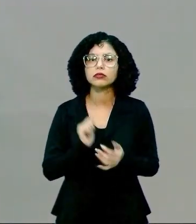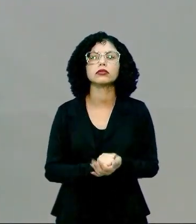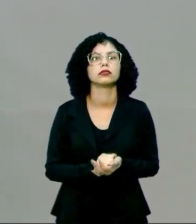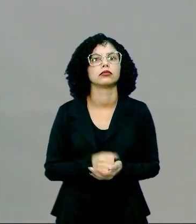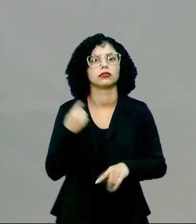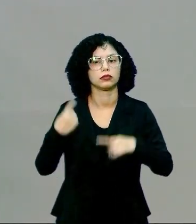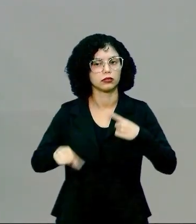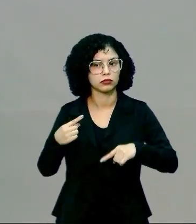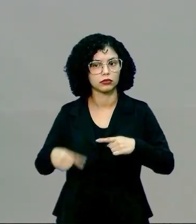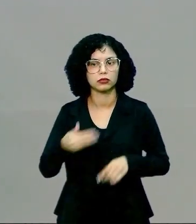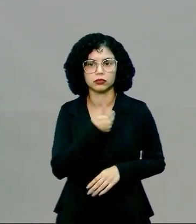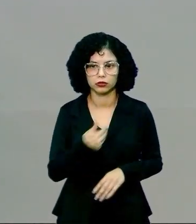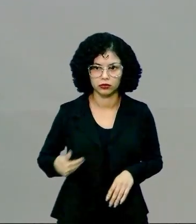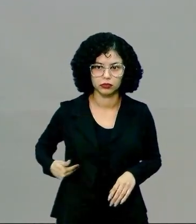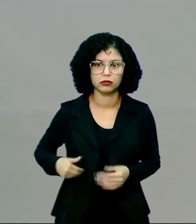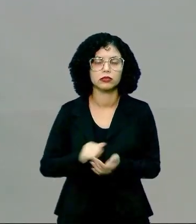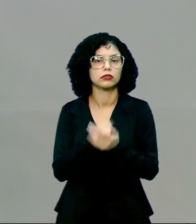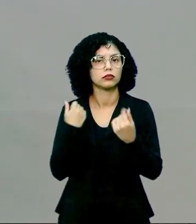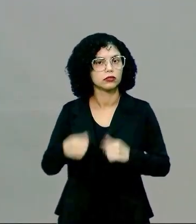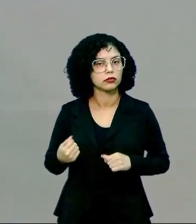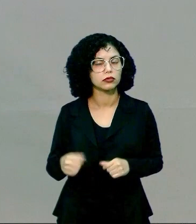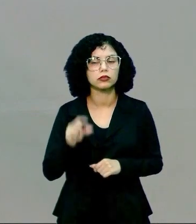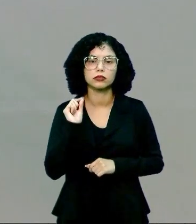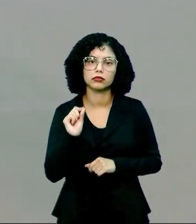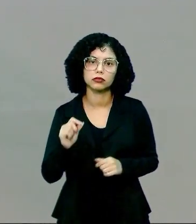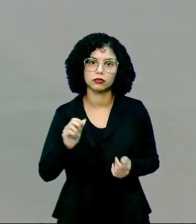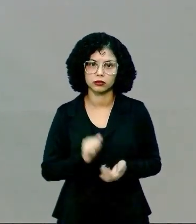as políticas públicas elas precisam ser